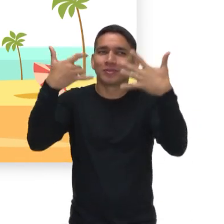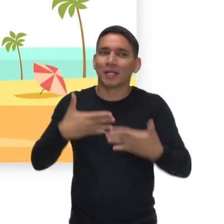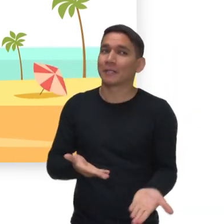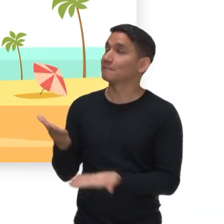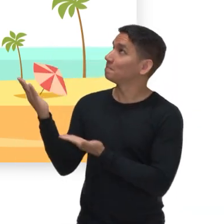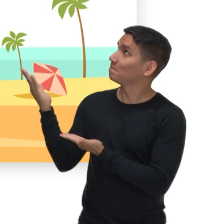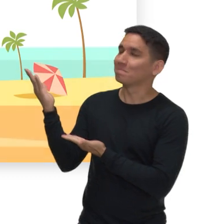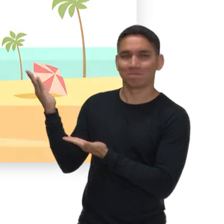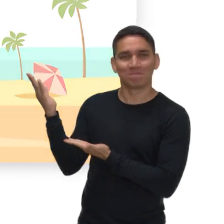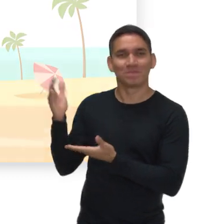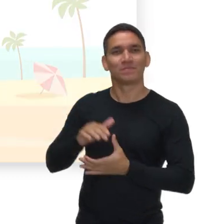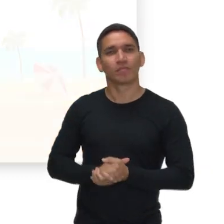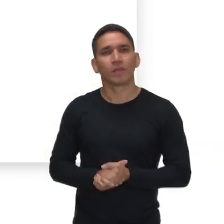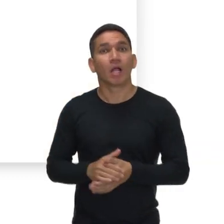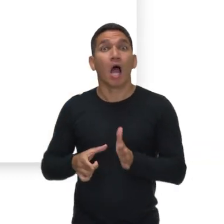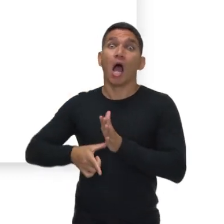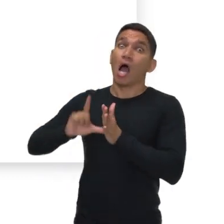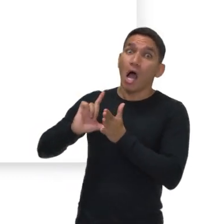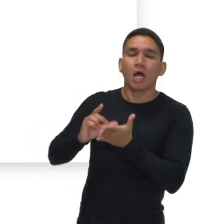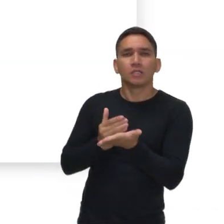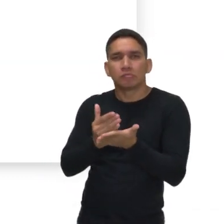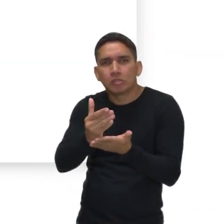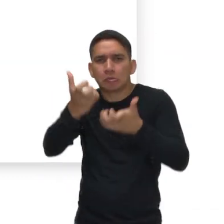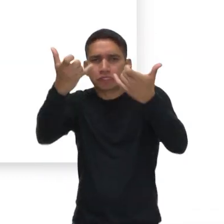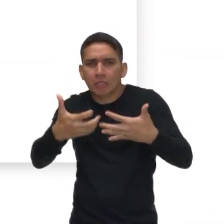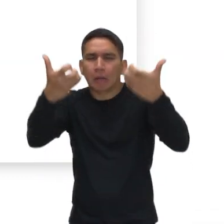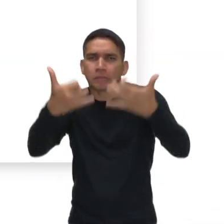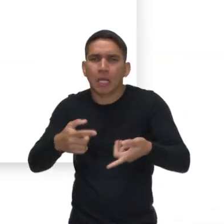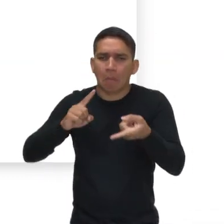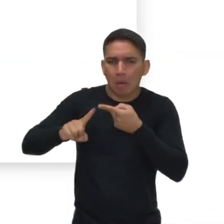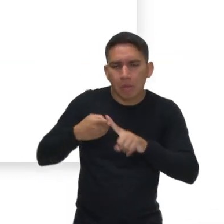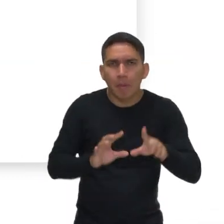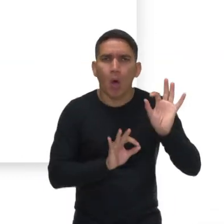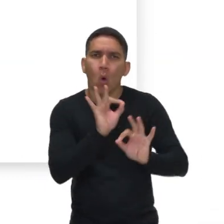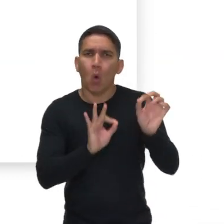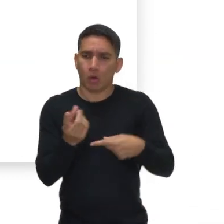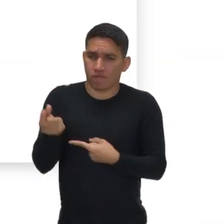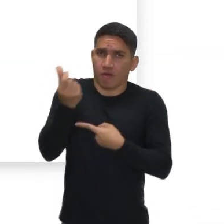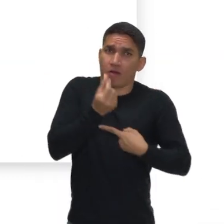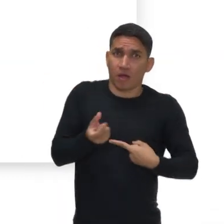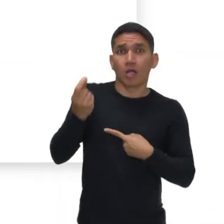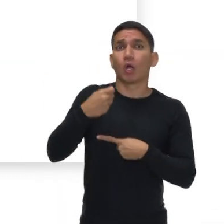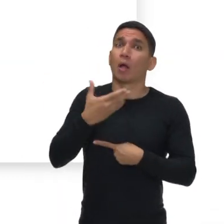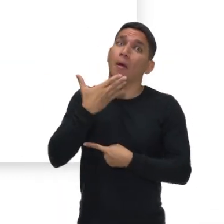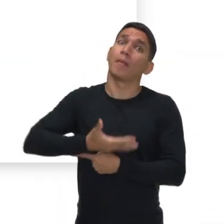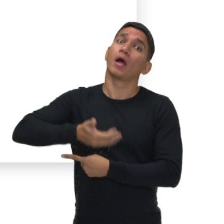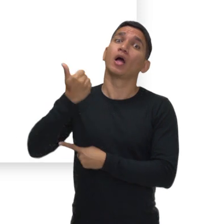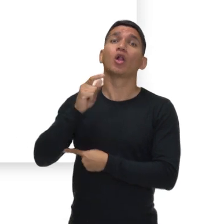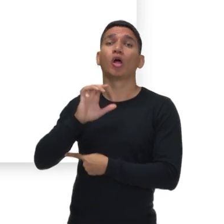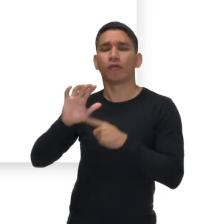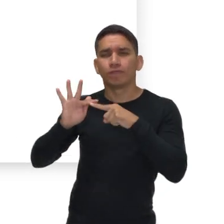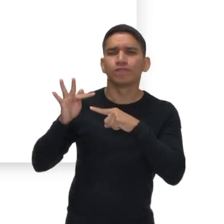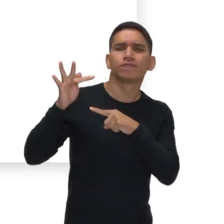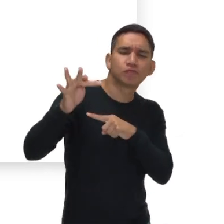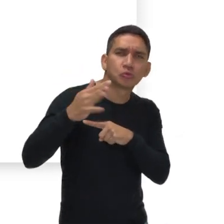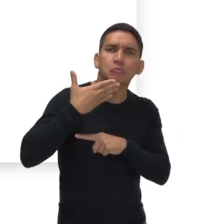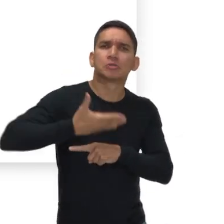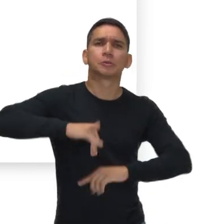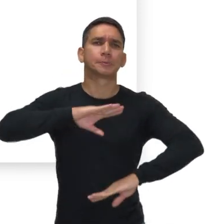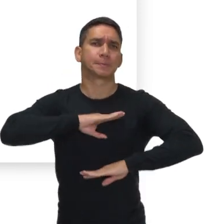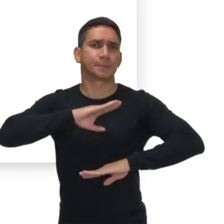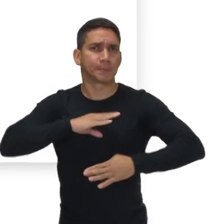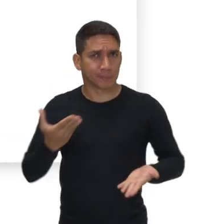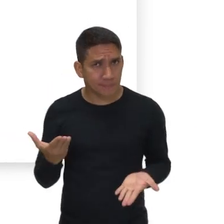a previdência privada. Quanto antes você começar a se organizar financeiramente, melhores condições terá